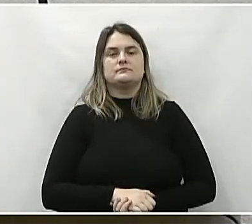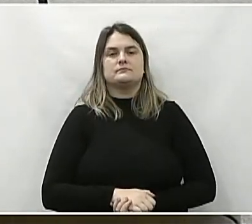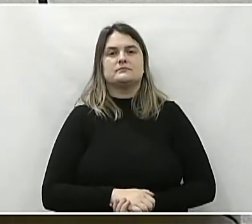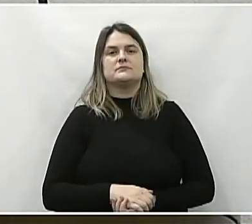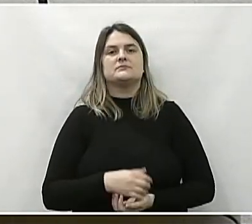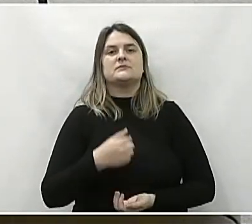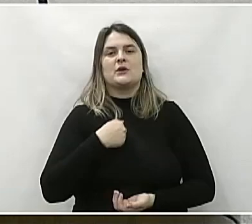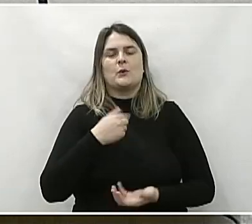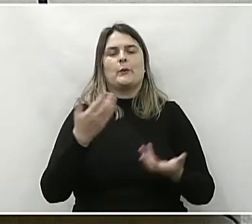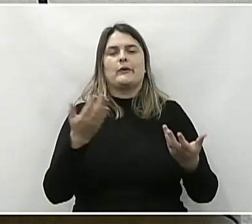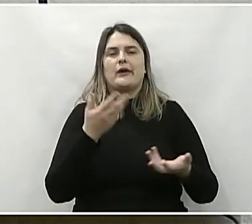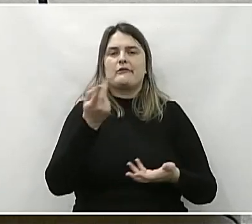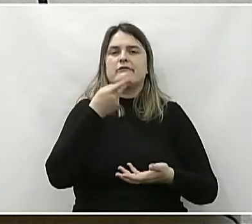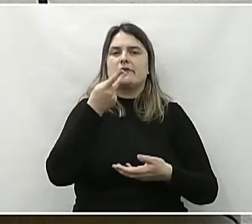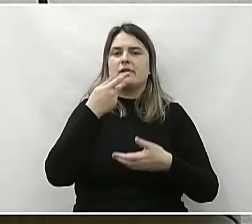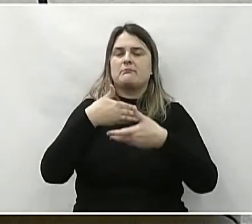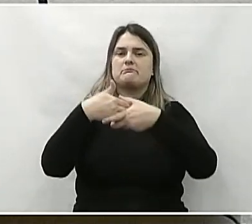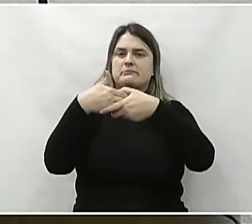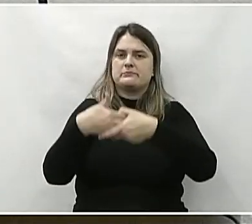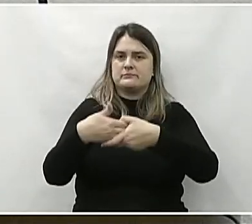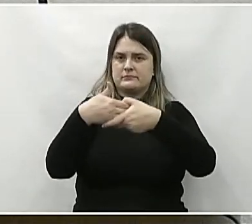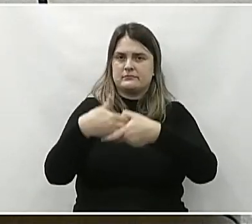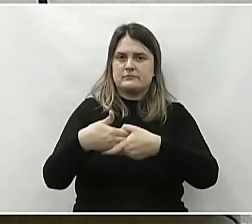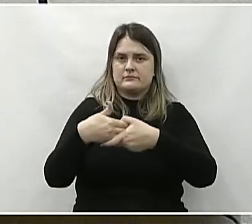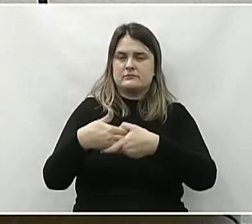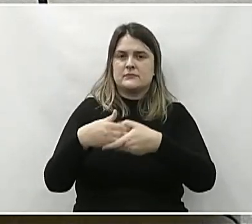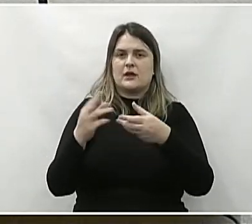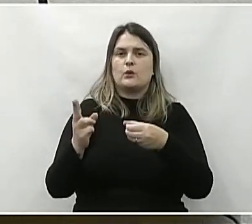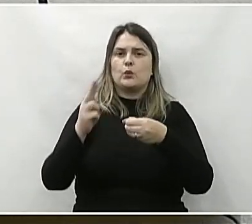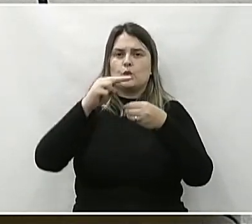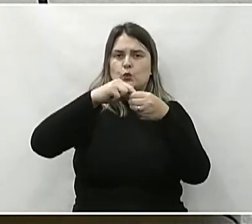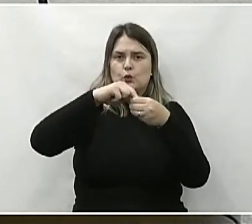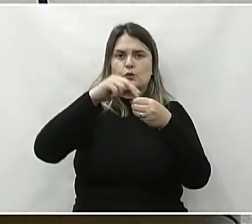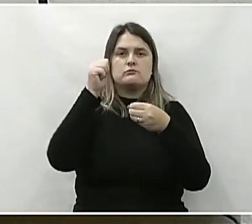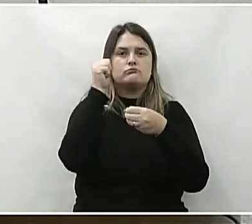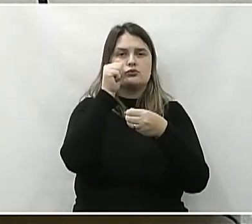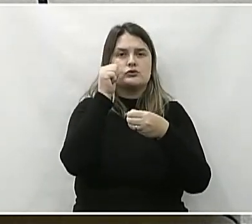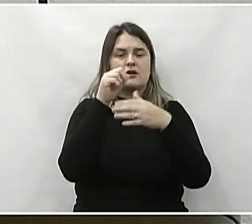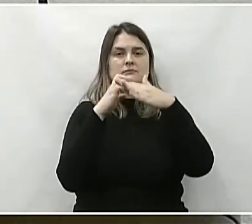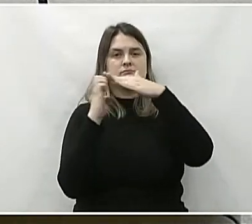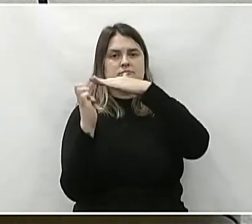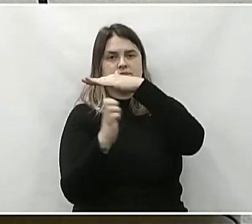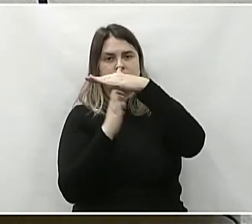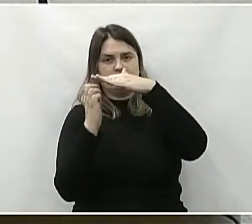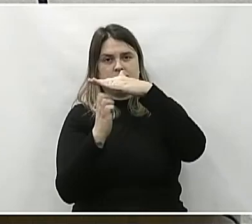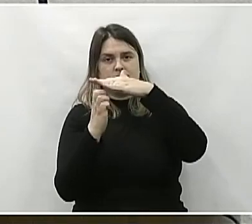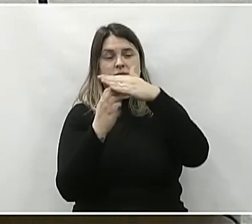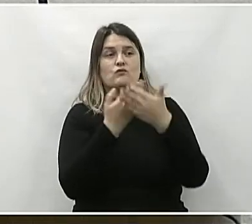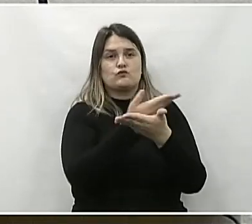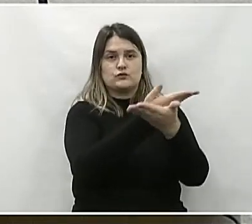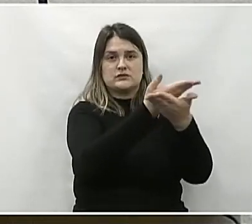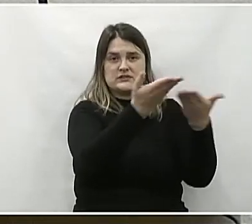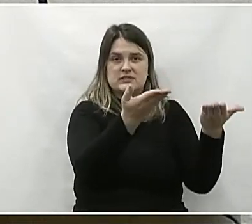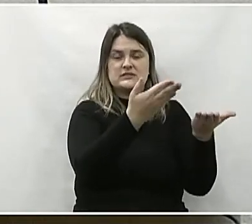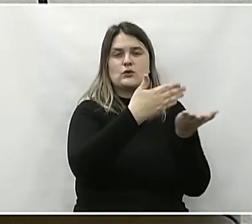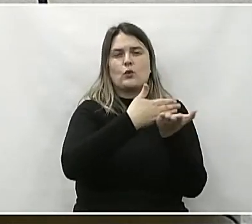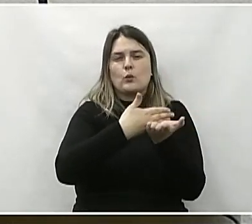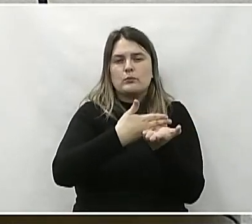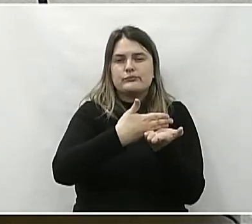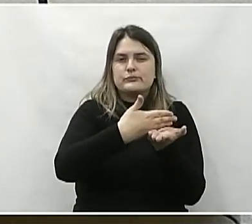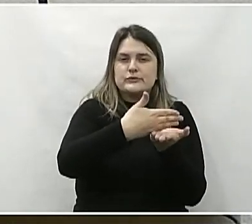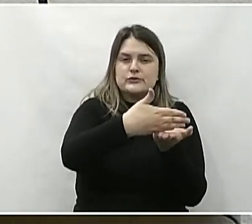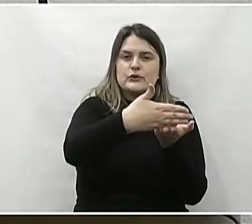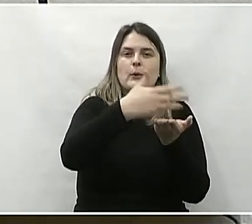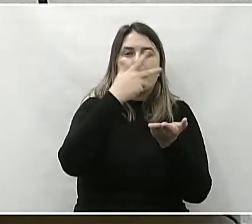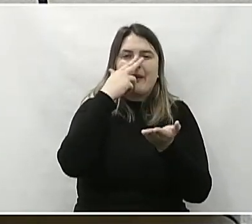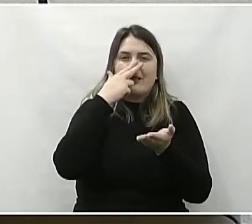então quero aqui parabenizar para analisar ao núcleo da mulher empreendedora a vocês que iniciaram que